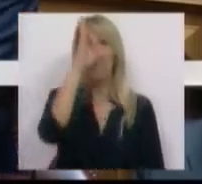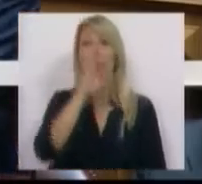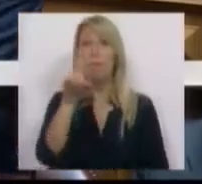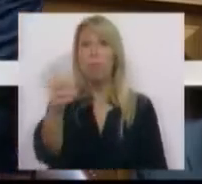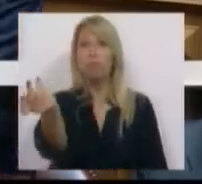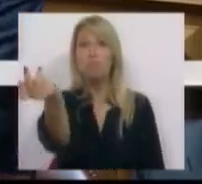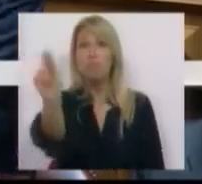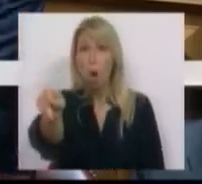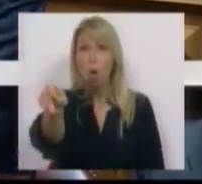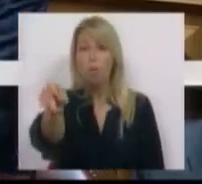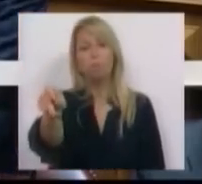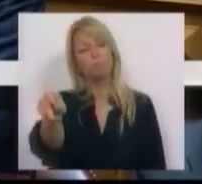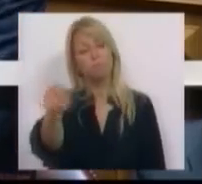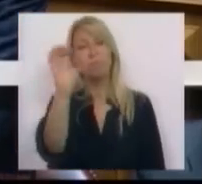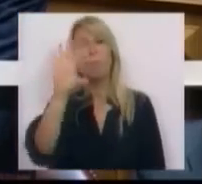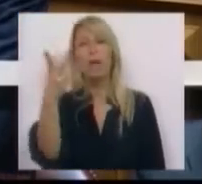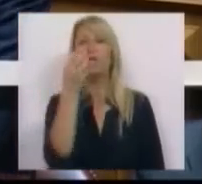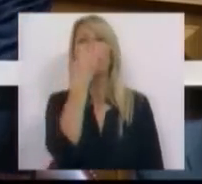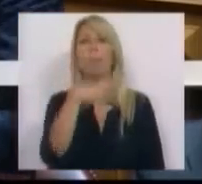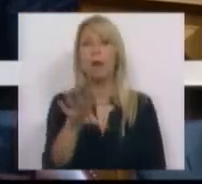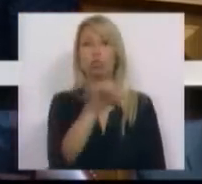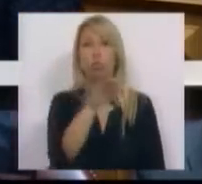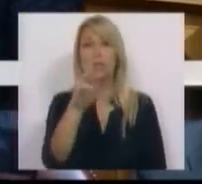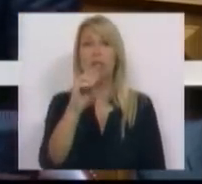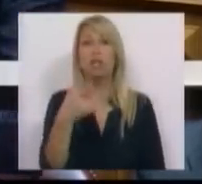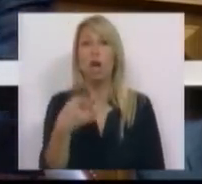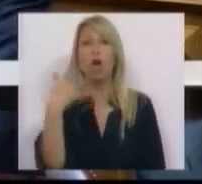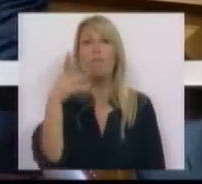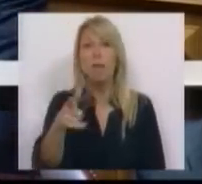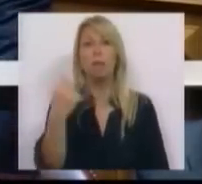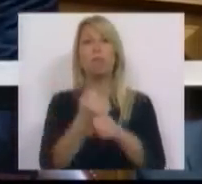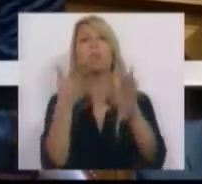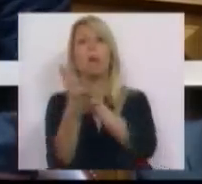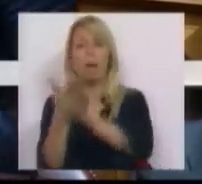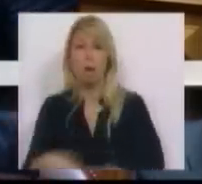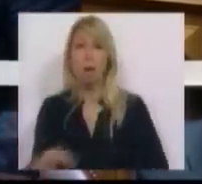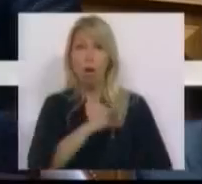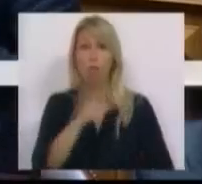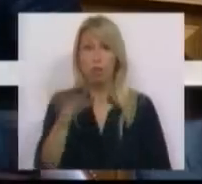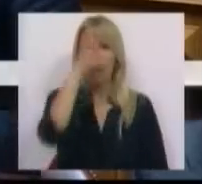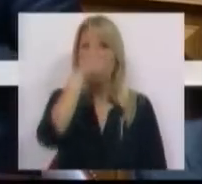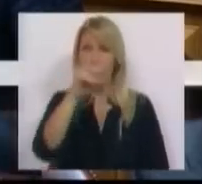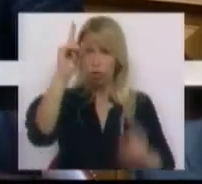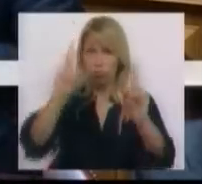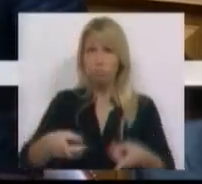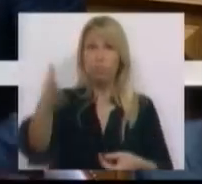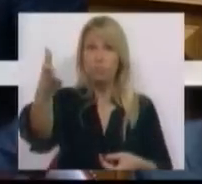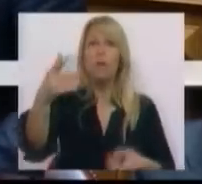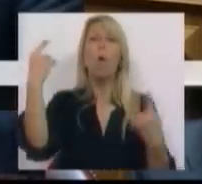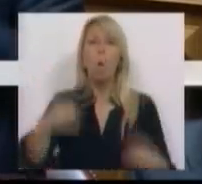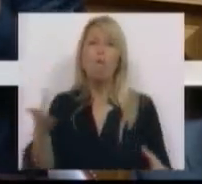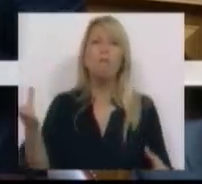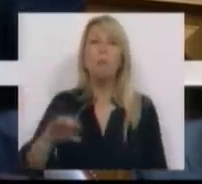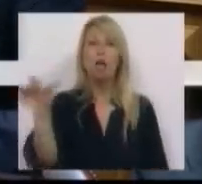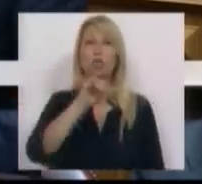de 339 mil postos de trabalho. Desde que o senhor é Primeiro-Ministro, houve mais de 200 mil